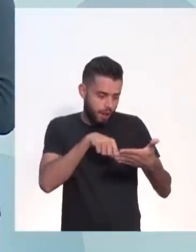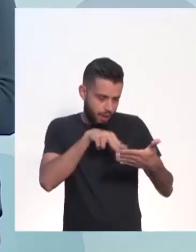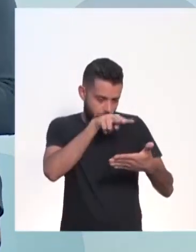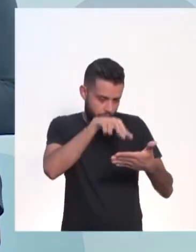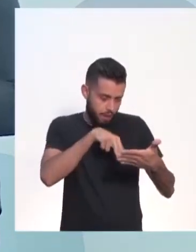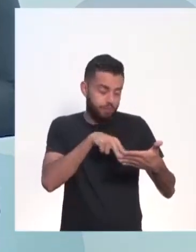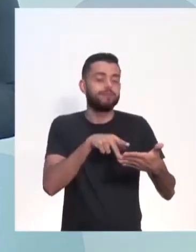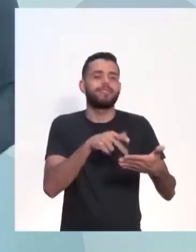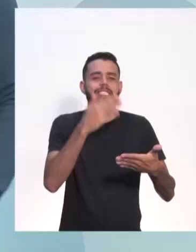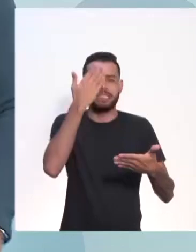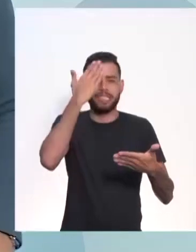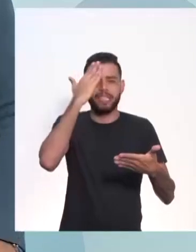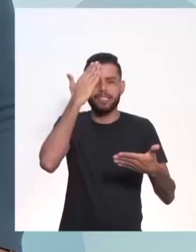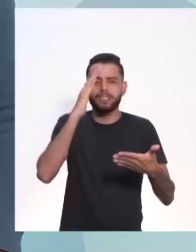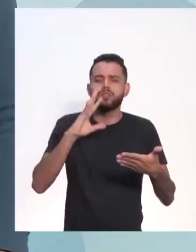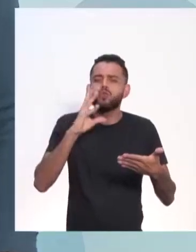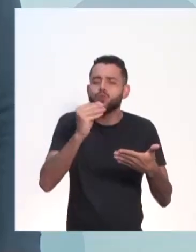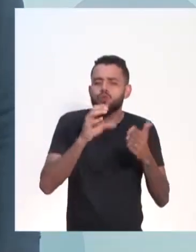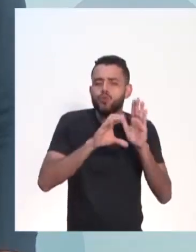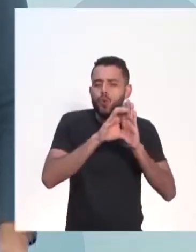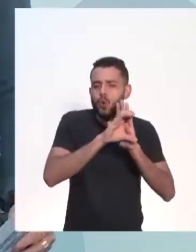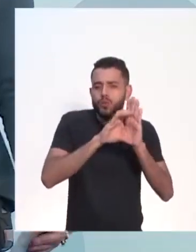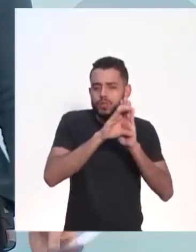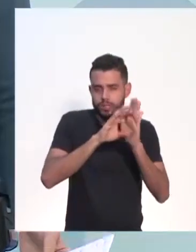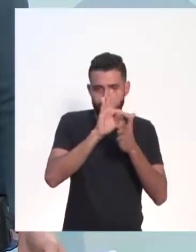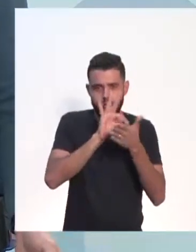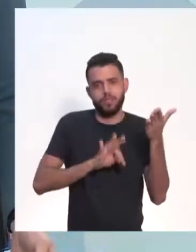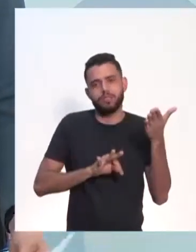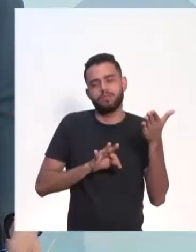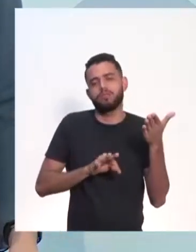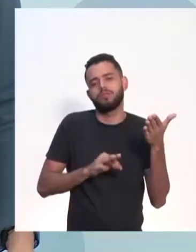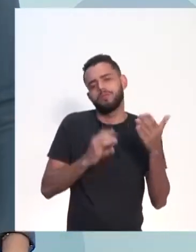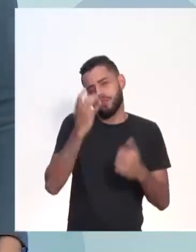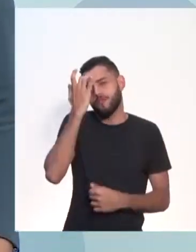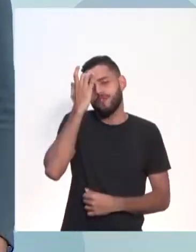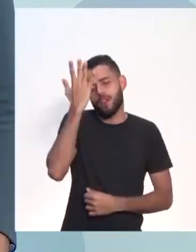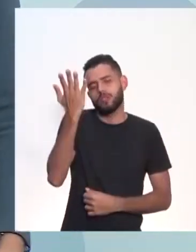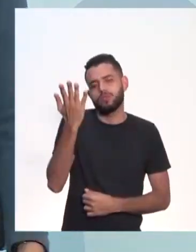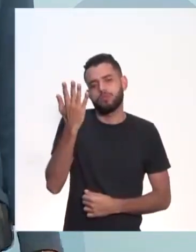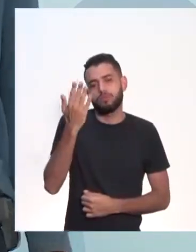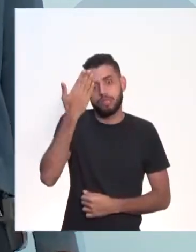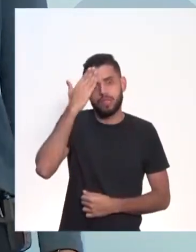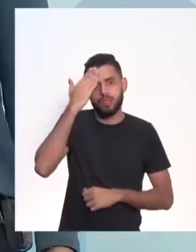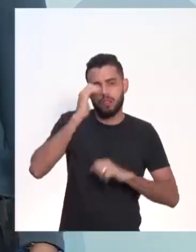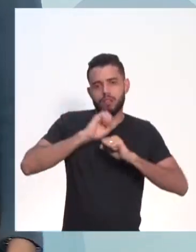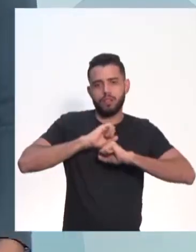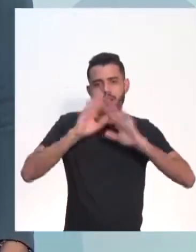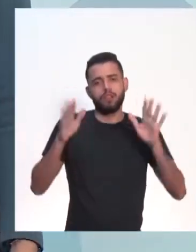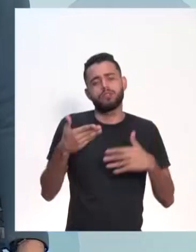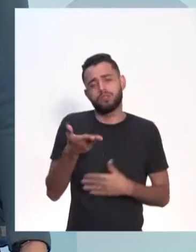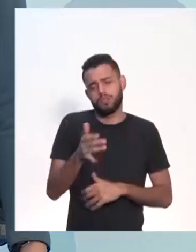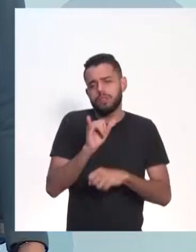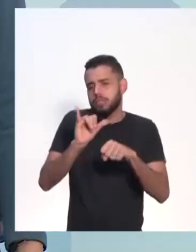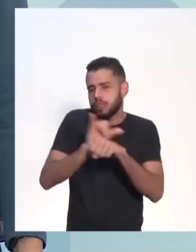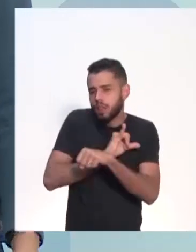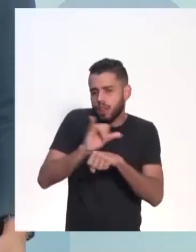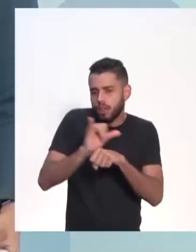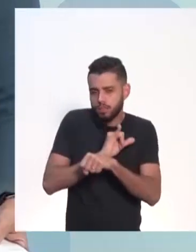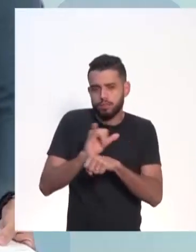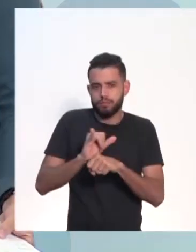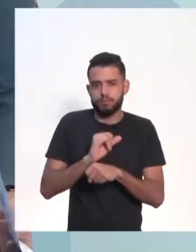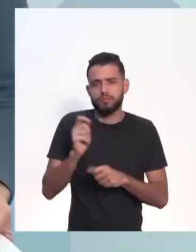estão envolvidos nesse texto, a gente vai utilizar essa técnica. Essa é mais uma técnica que a gente pode